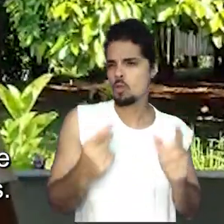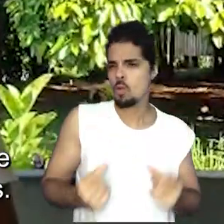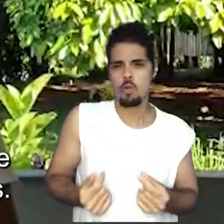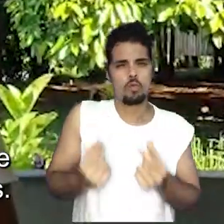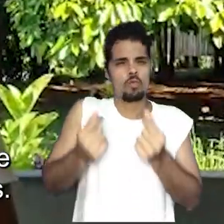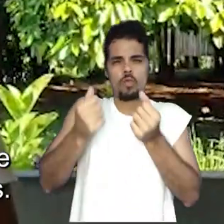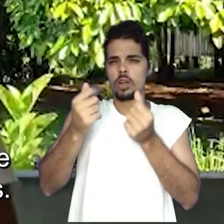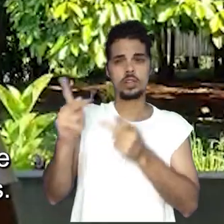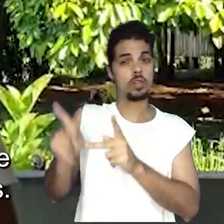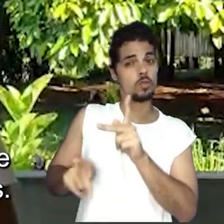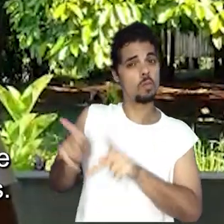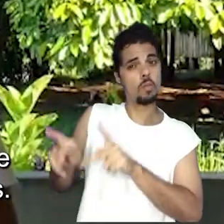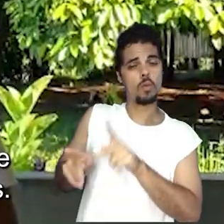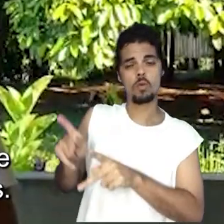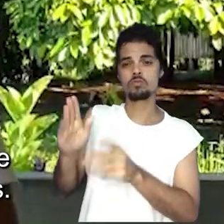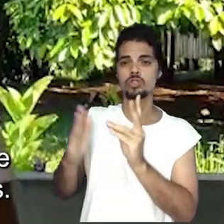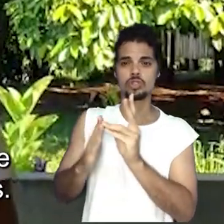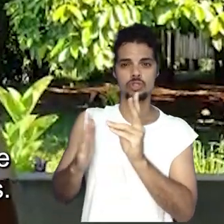nós temos dos povos indígenas. Né?